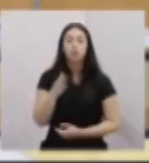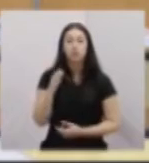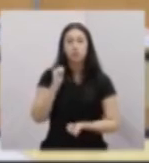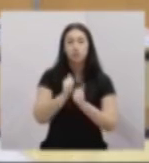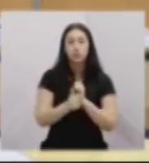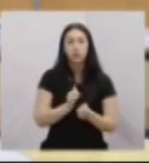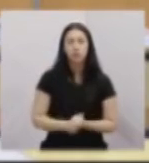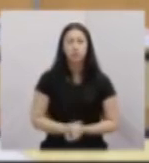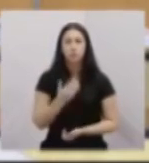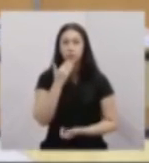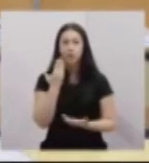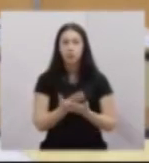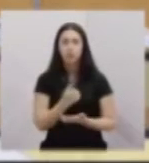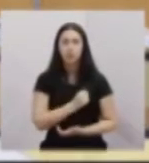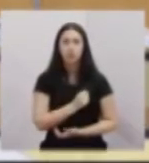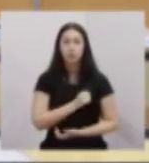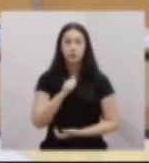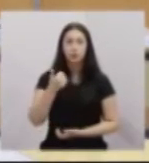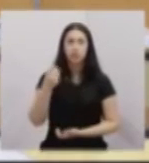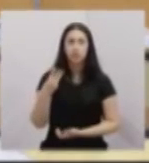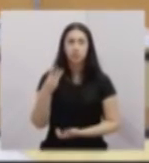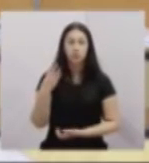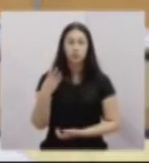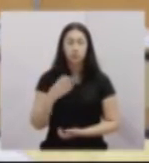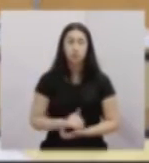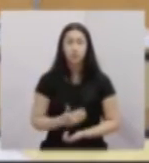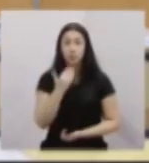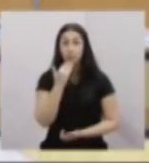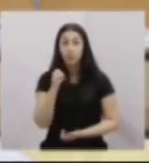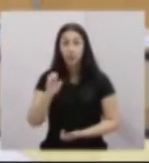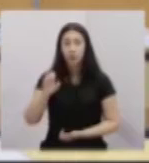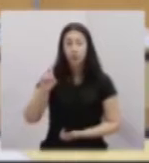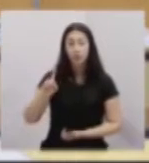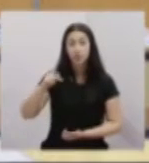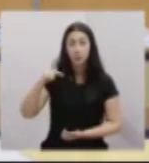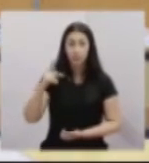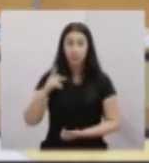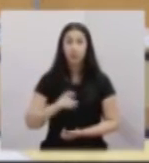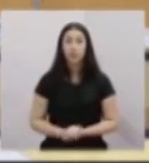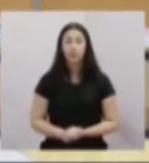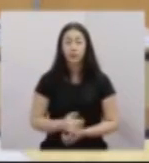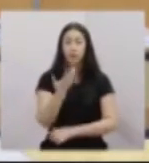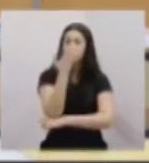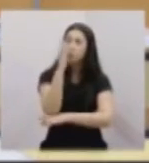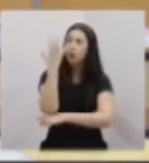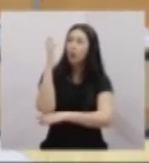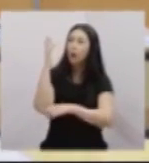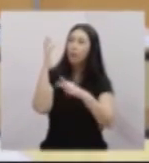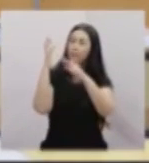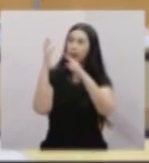Requerimento 134 a EDP, solicitando a poda de